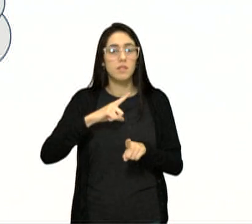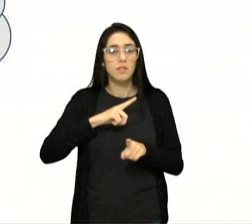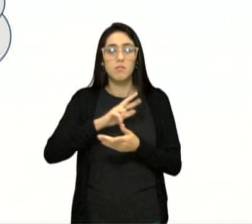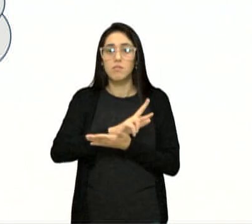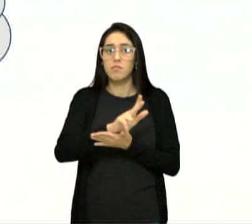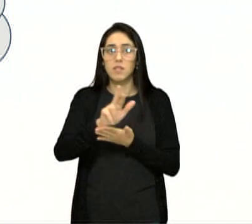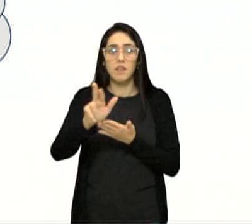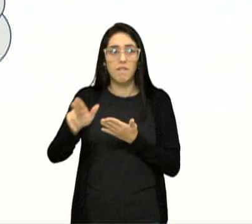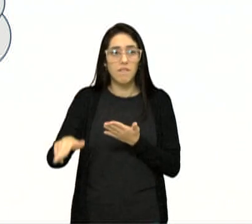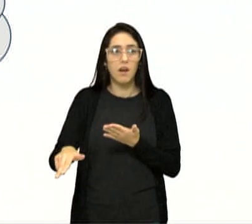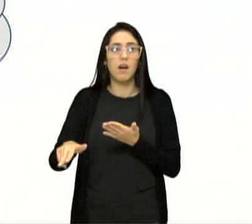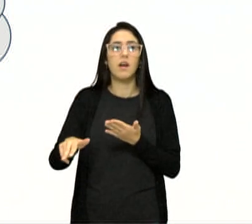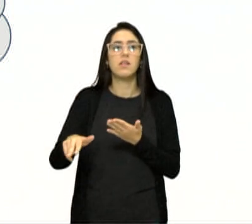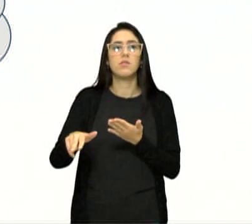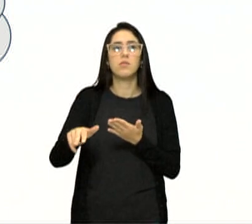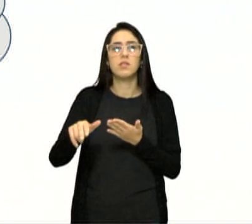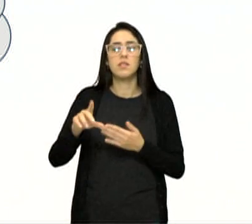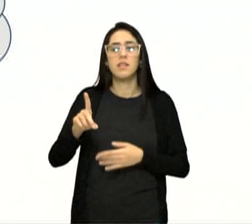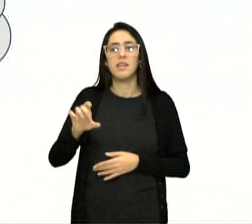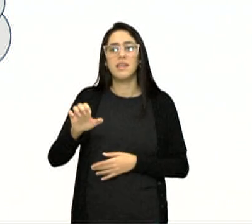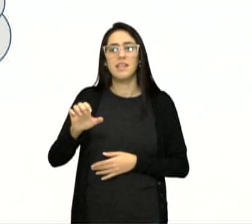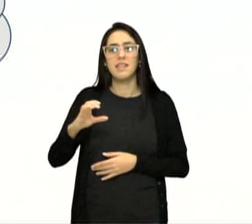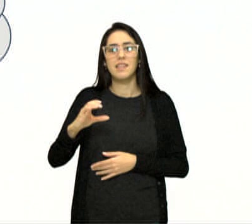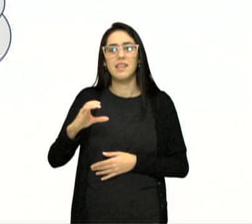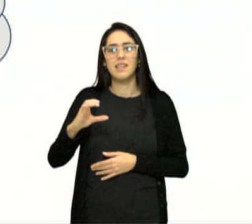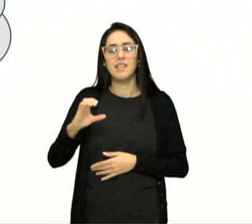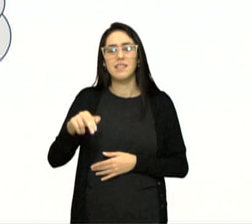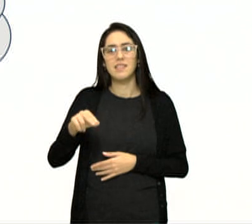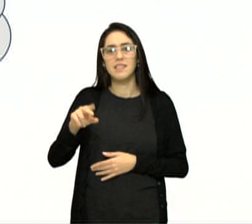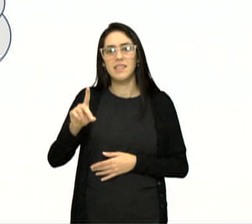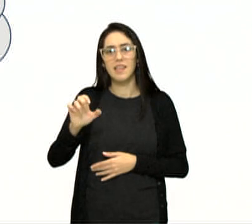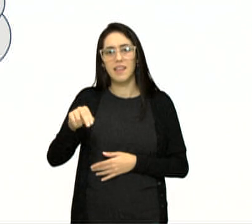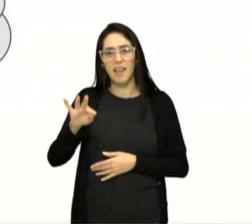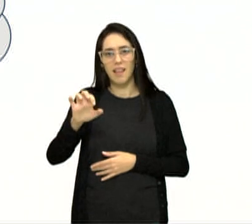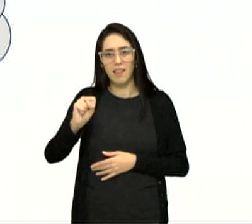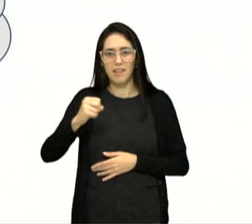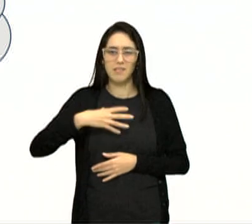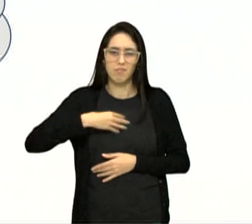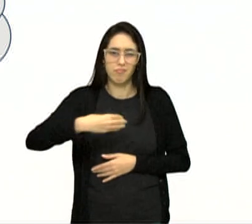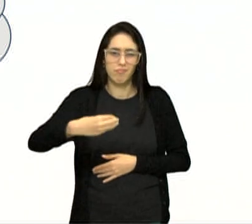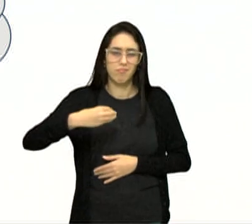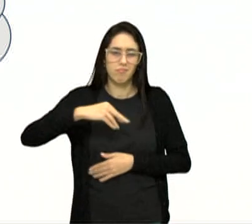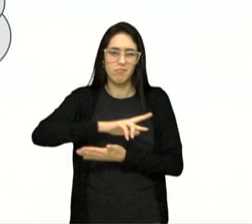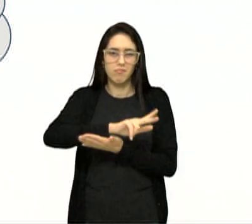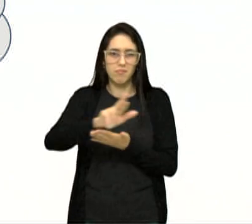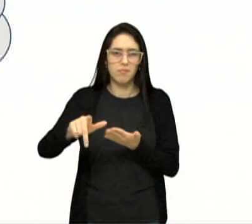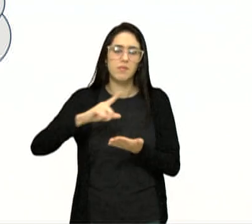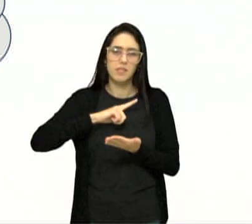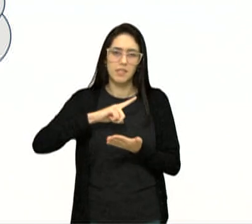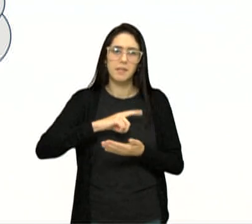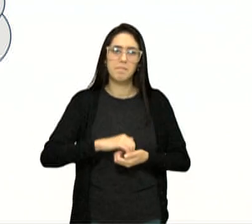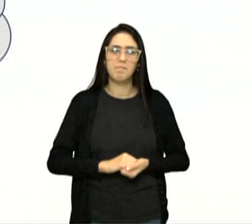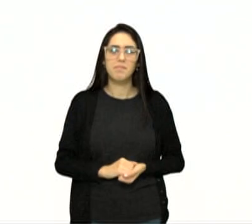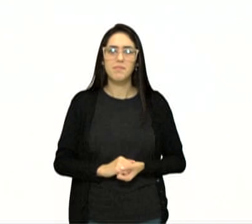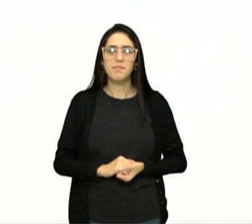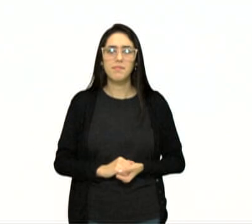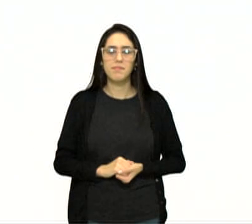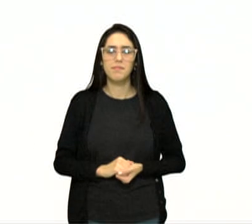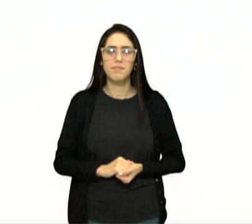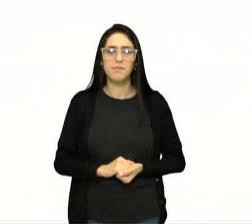descendentes, geralmente, porém uma baixa ou quase inexistente, em alguns casos, de variabilidade genética. Tá?